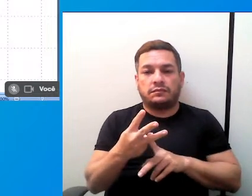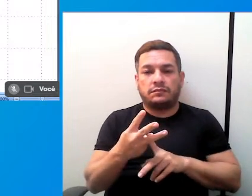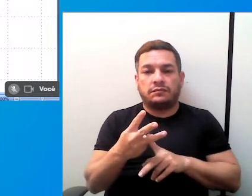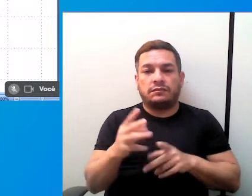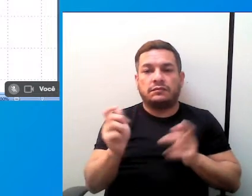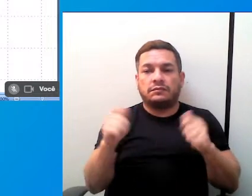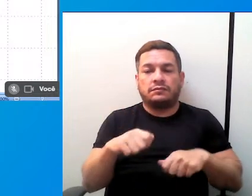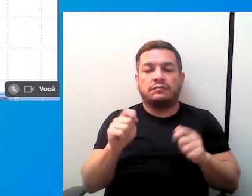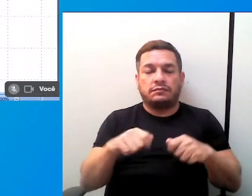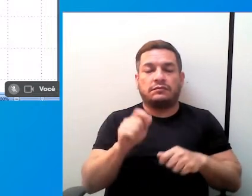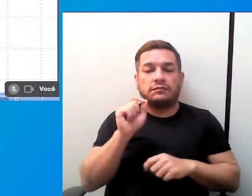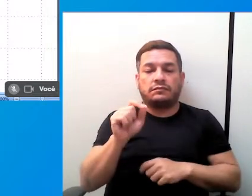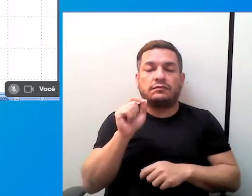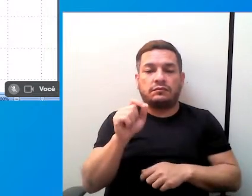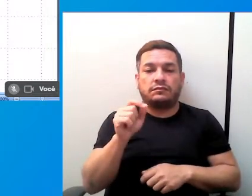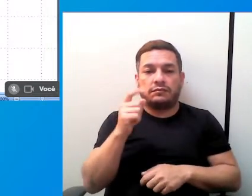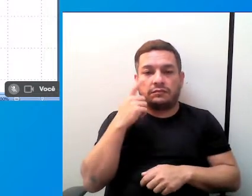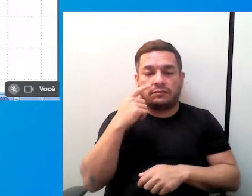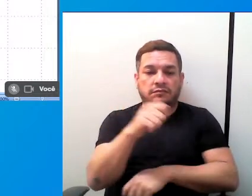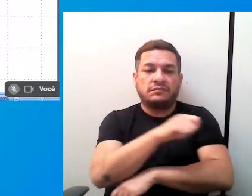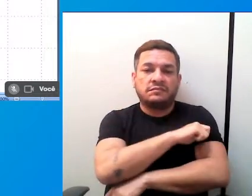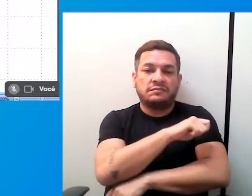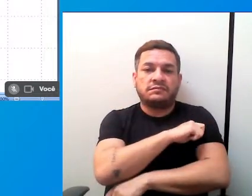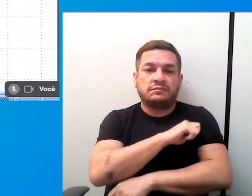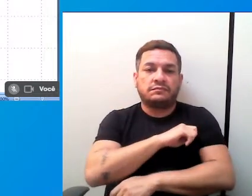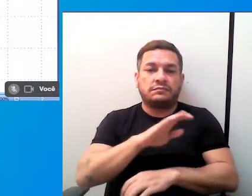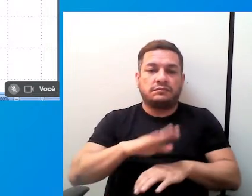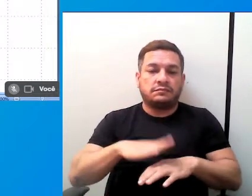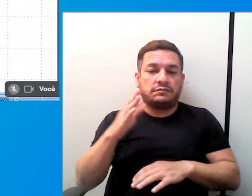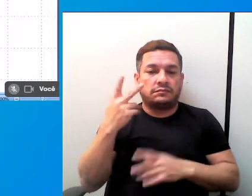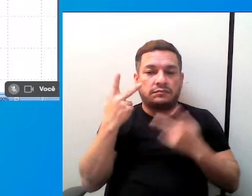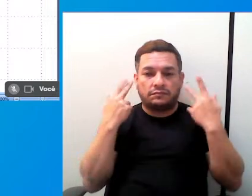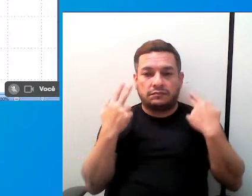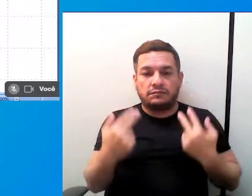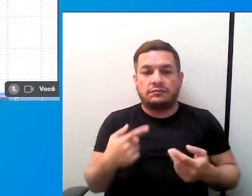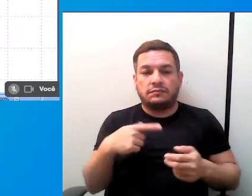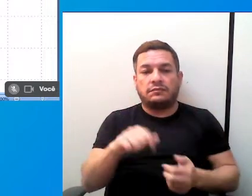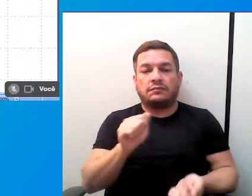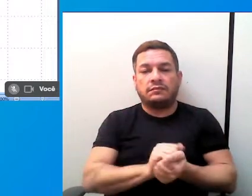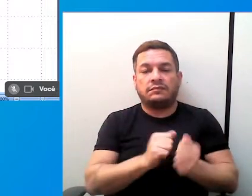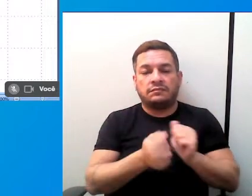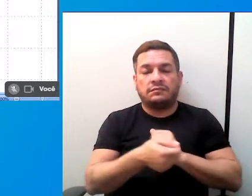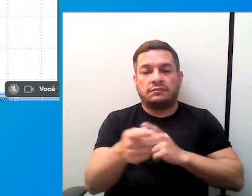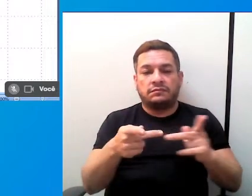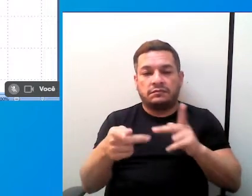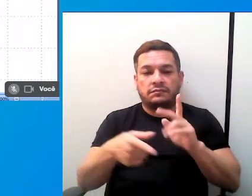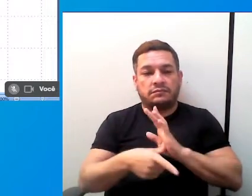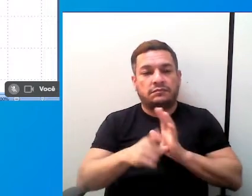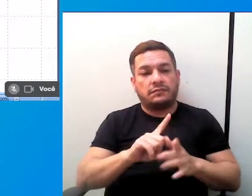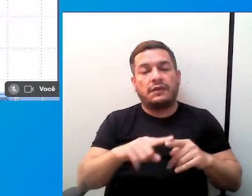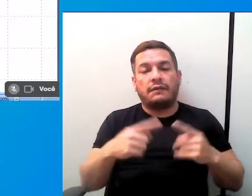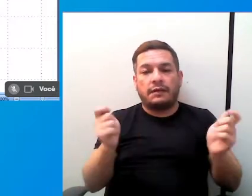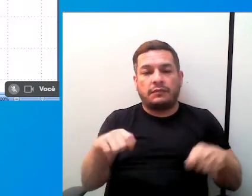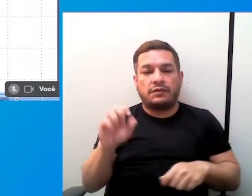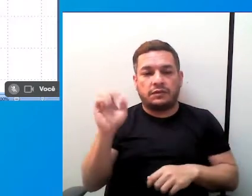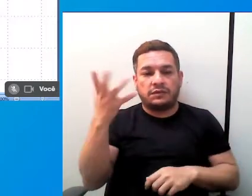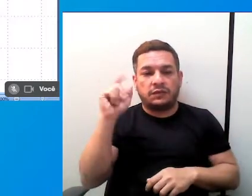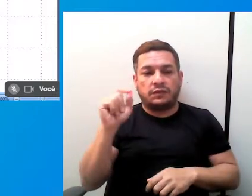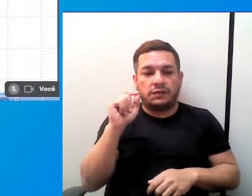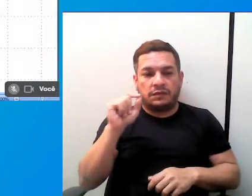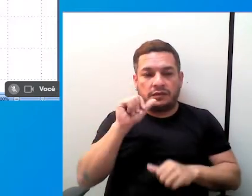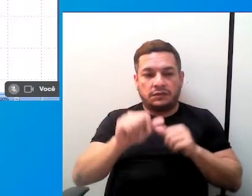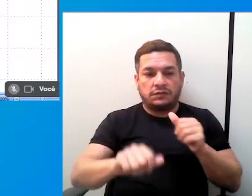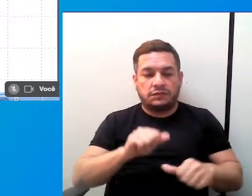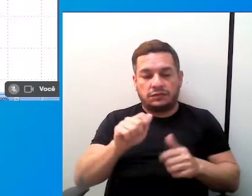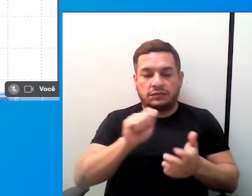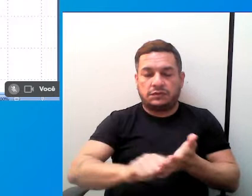estão disponíveis para os alunos. O mais comum é uma adequação do projeto anterior, mas pode acontecer de eles escreverem um